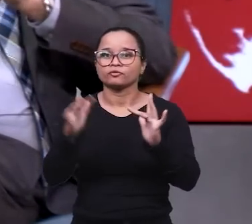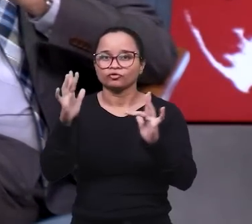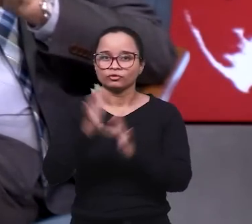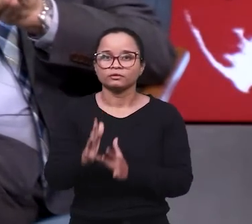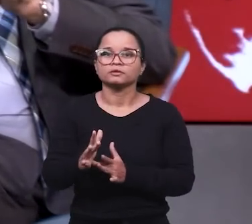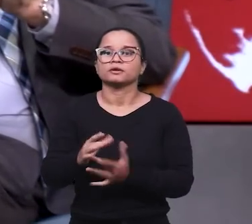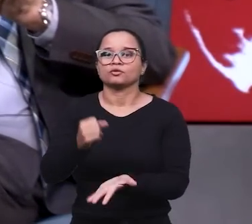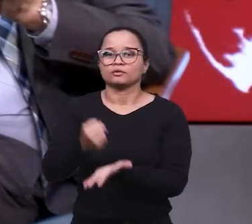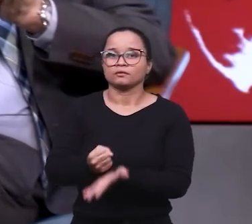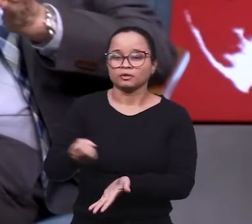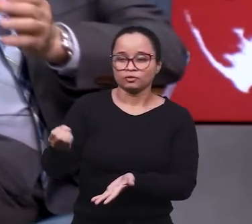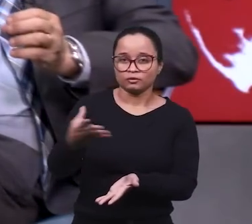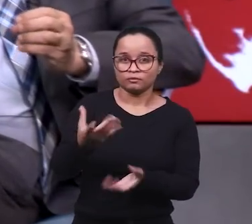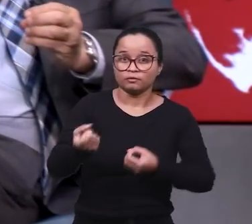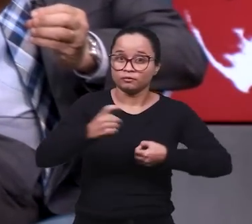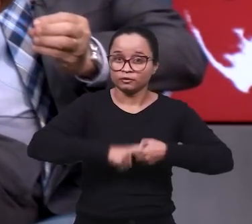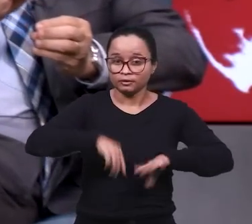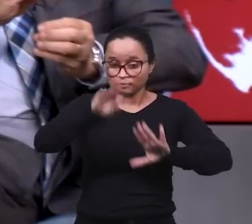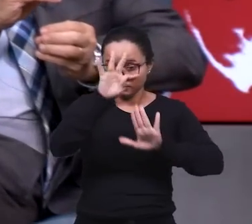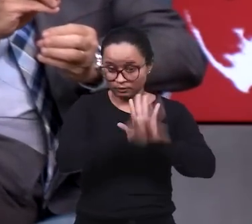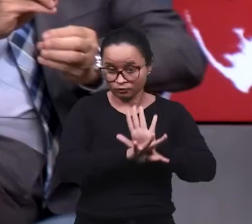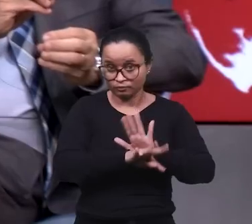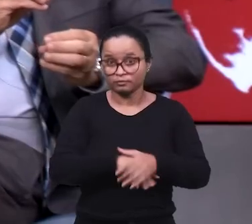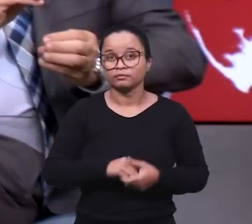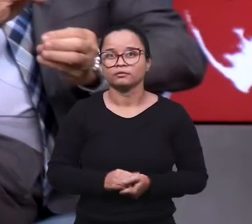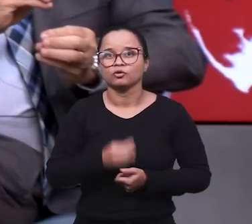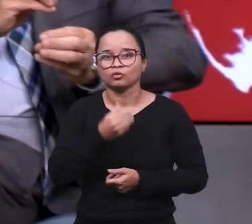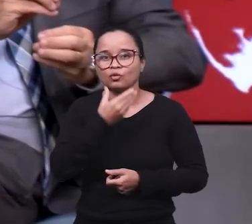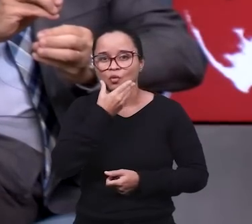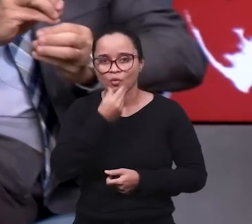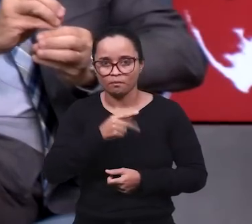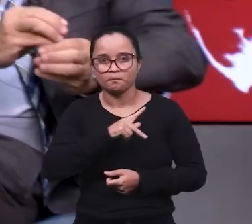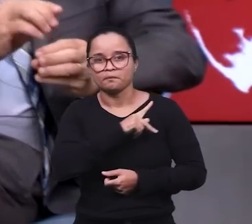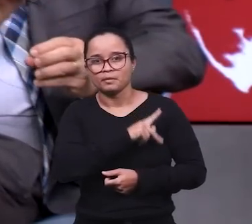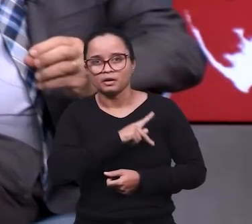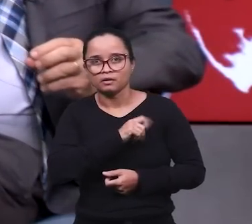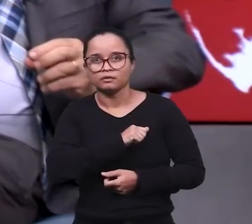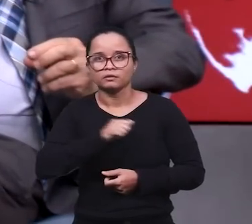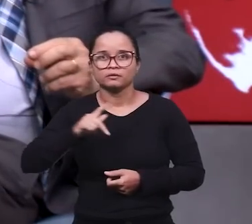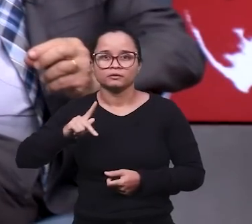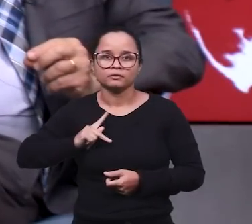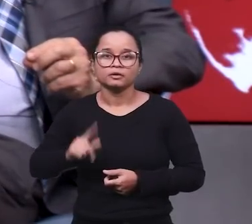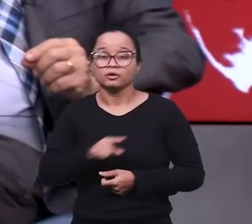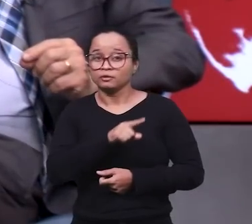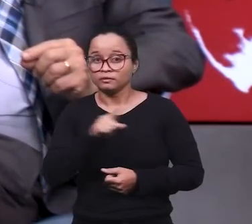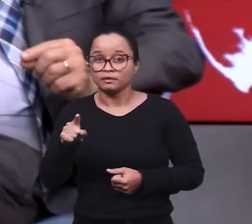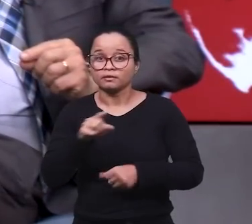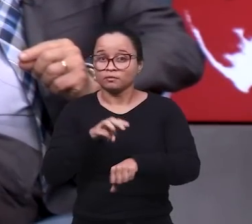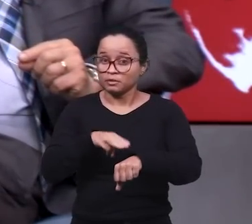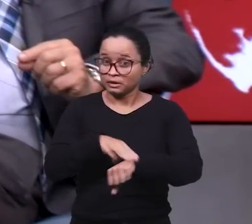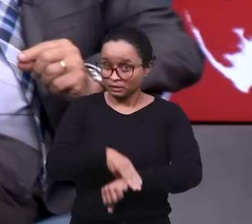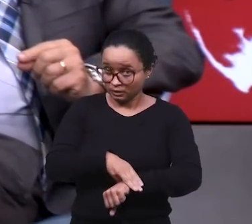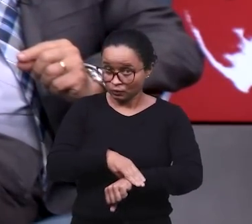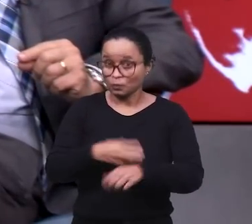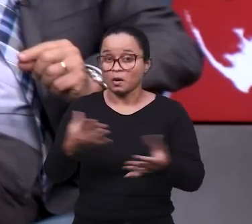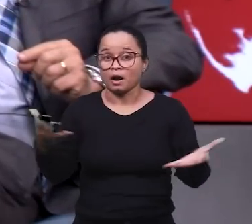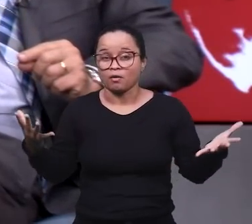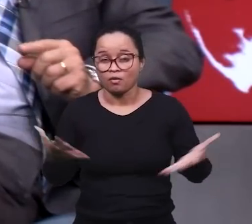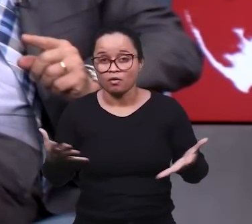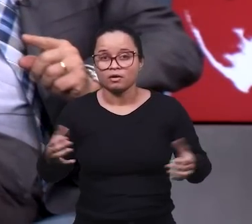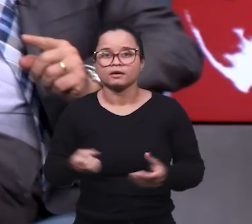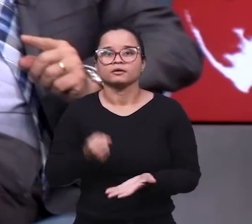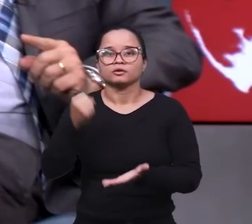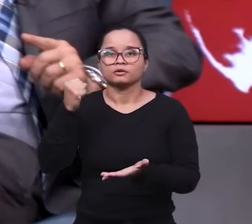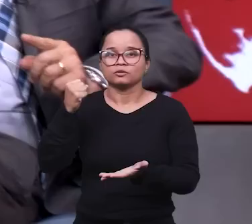Jesus estabelece o novo pacto. Vamos voltar ao texto do apóstolo Paulo. E nos fez